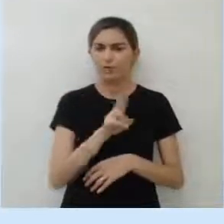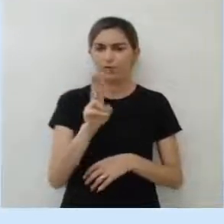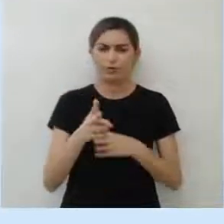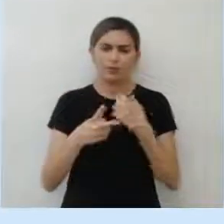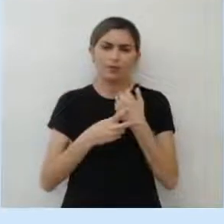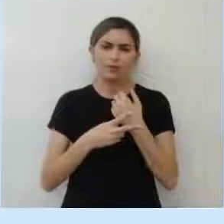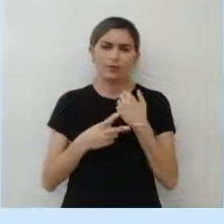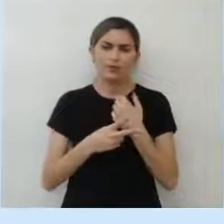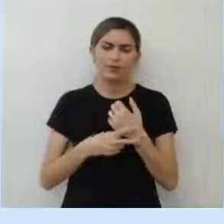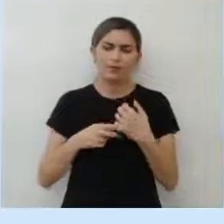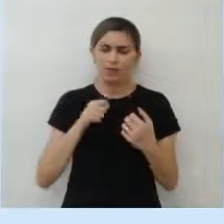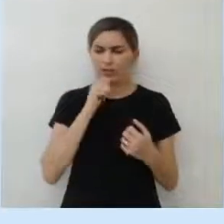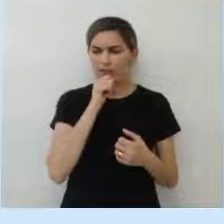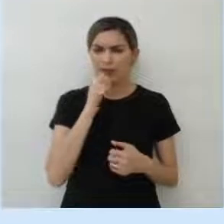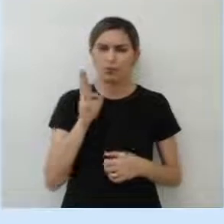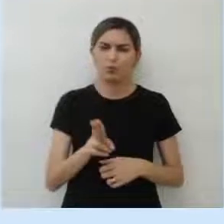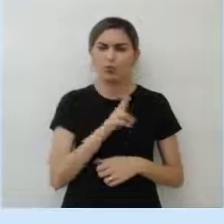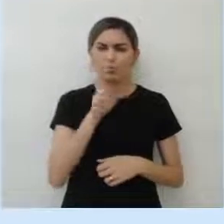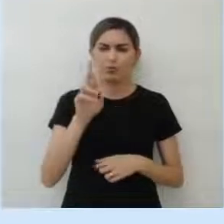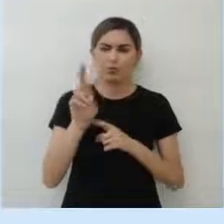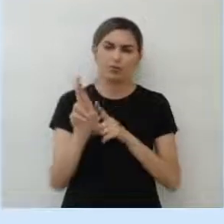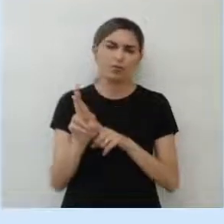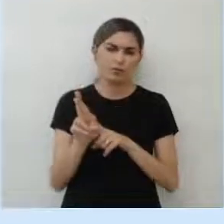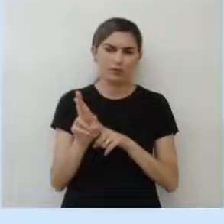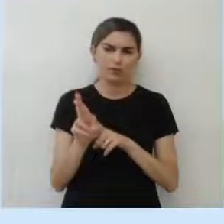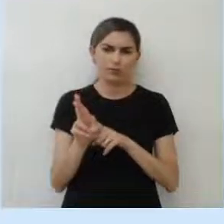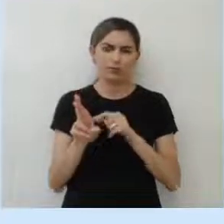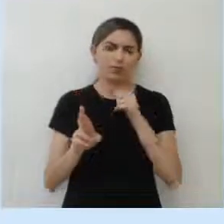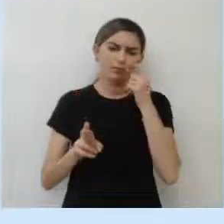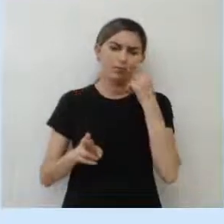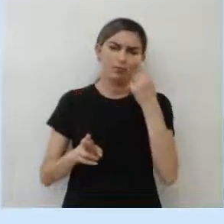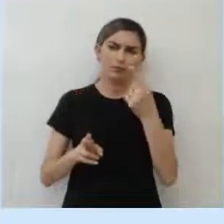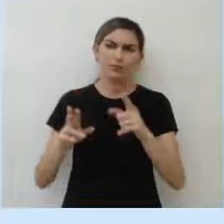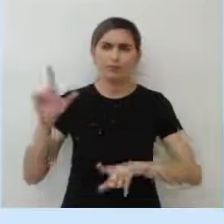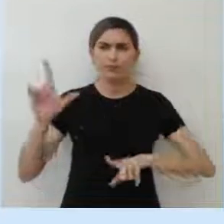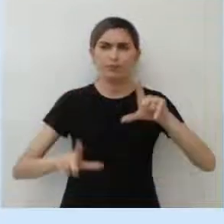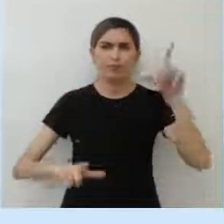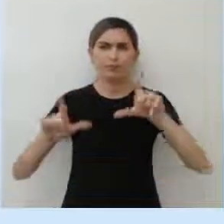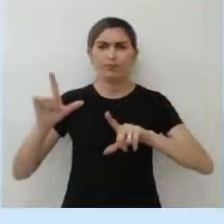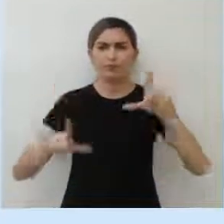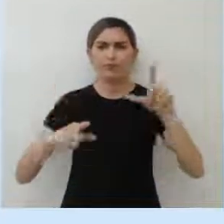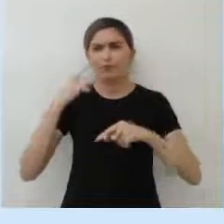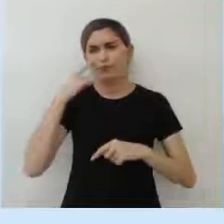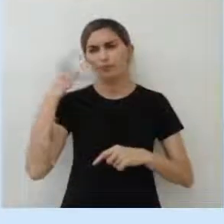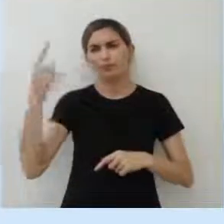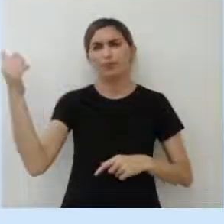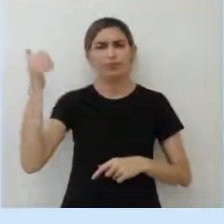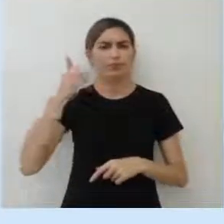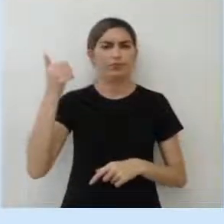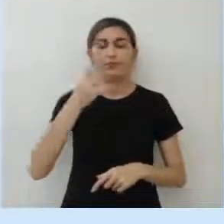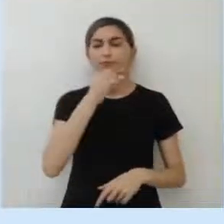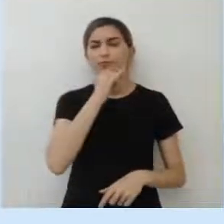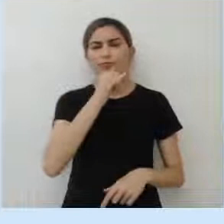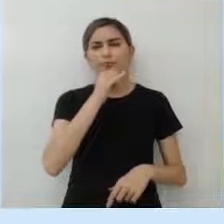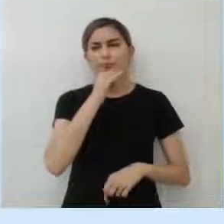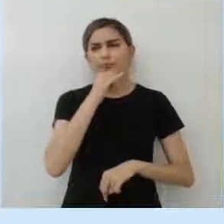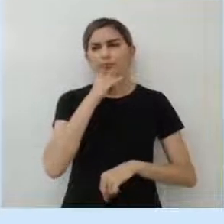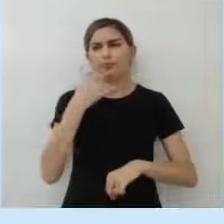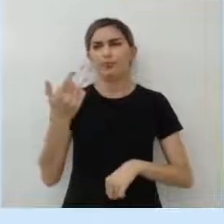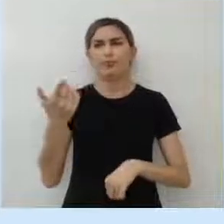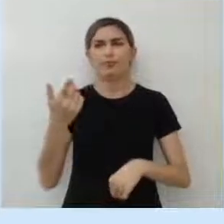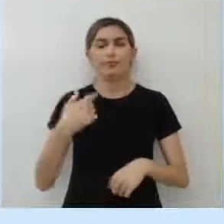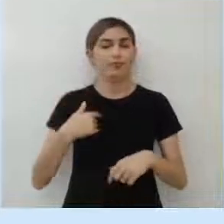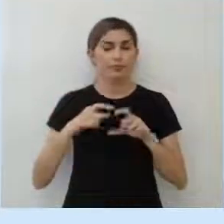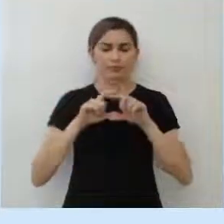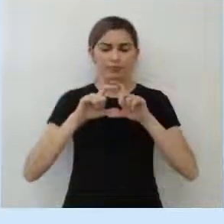verbo sem o uso do R. Então, vamos ver aí na tela o exemplo. Olha só, o primeiro exemplo diz o seguinte.